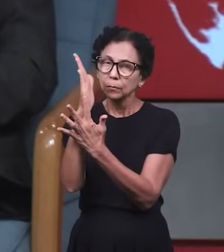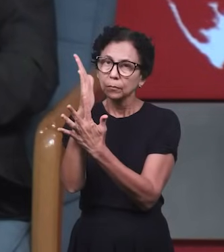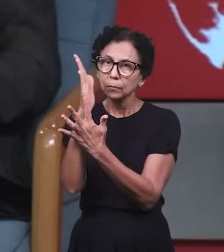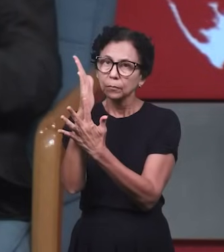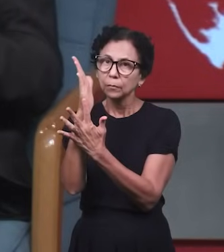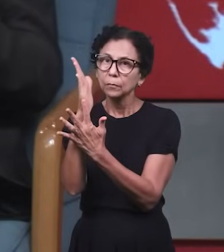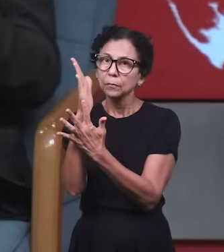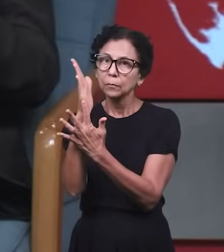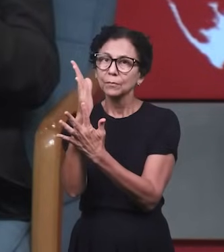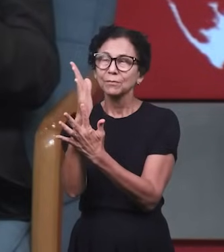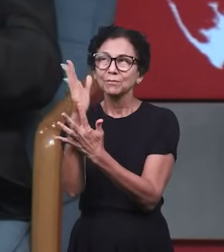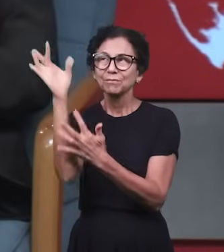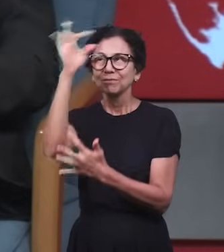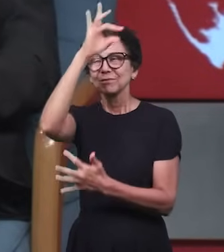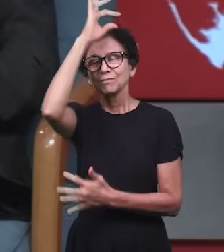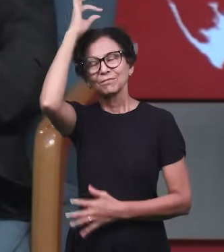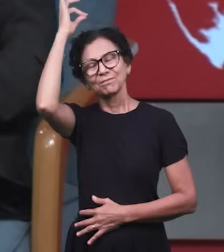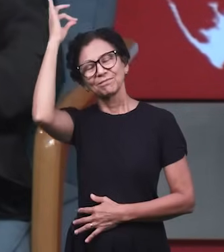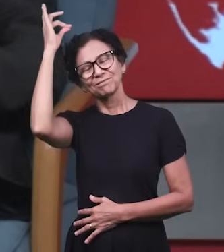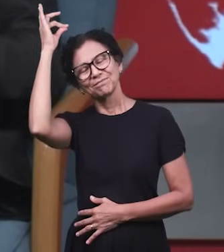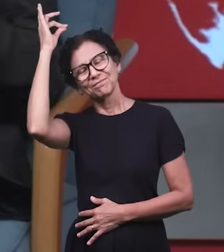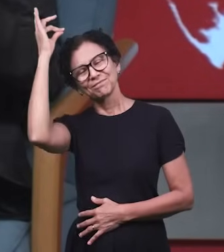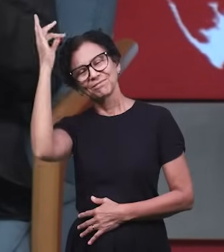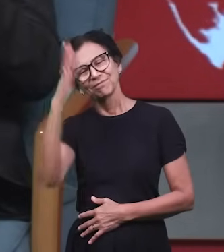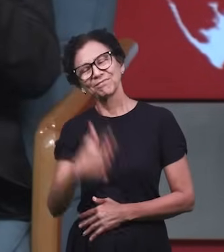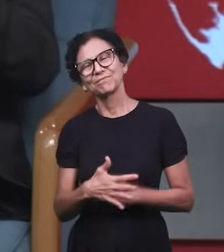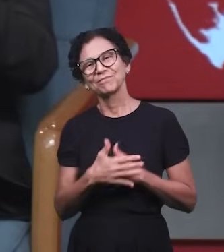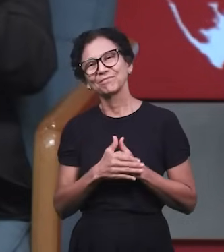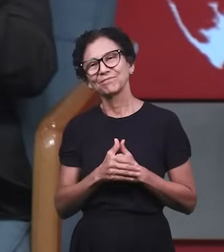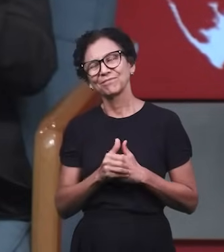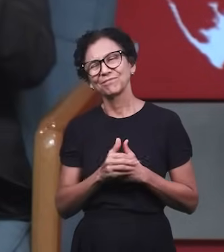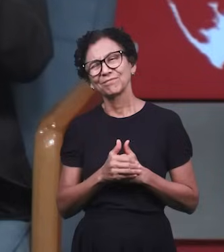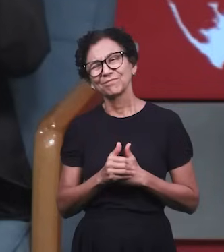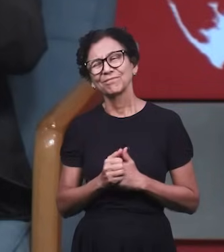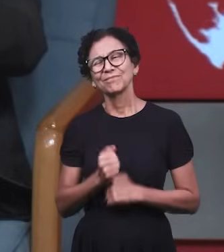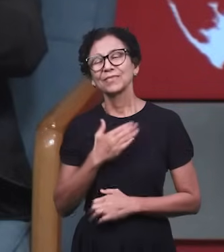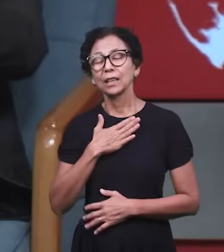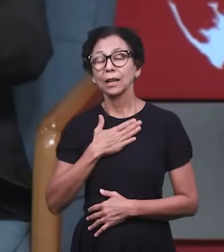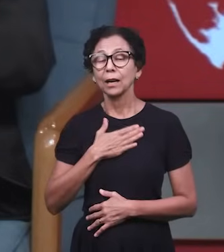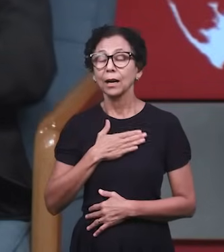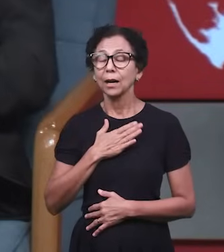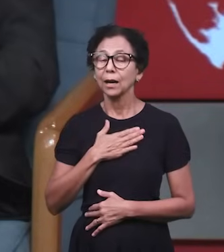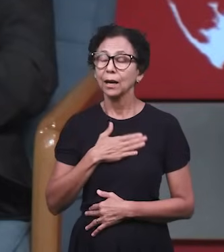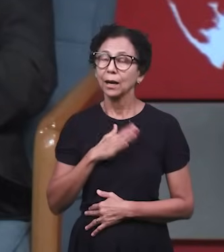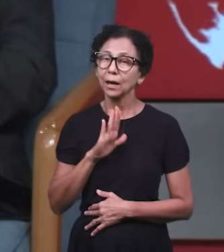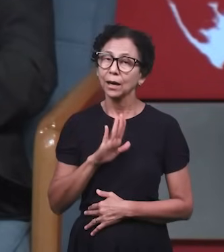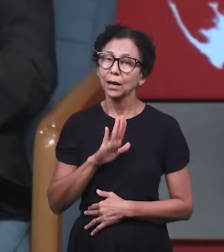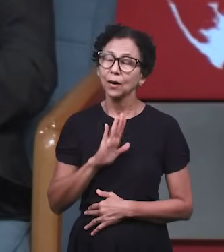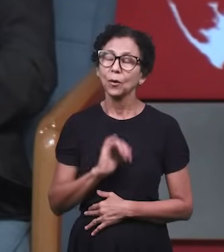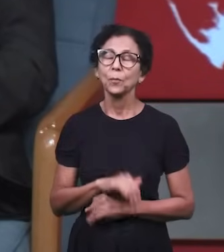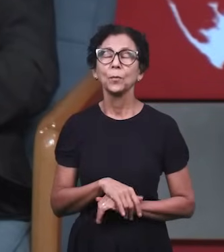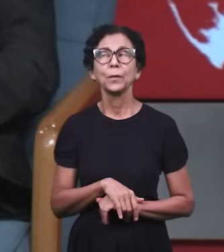Santo, ele é manso. O Espírito Santo, ele coloca de uma forma